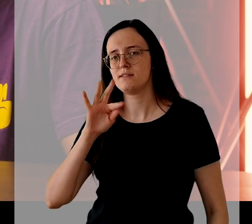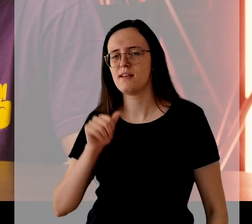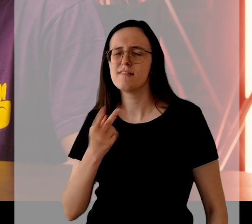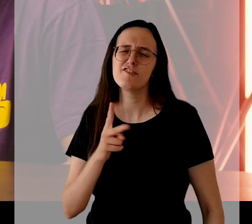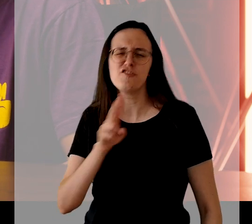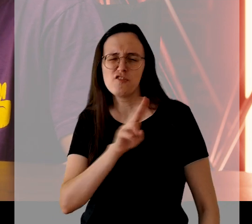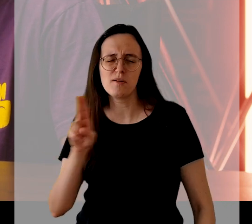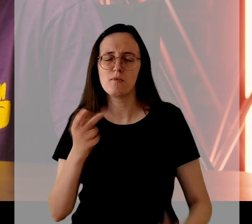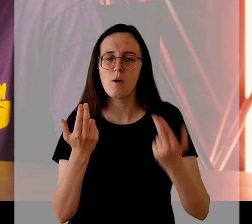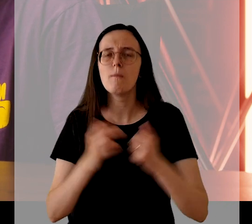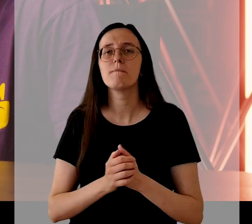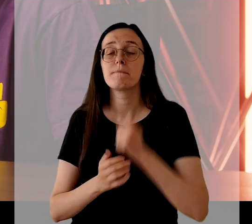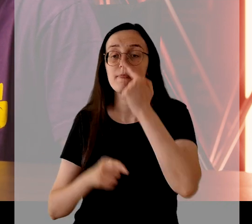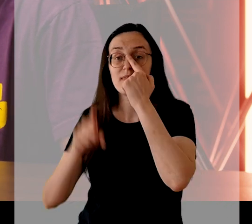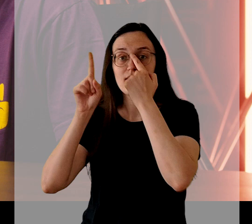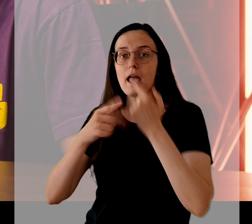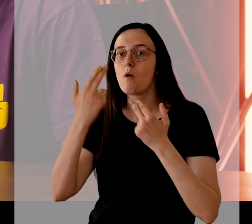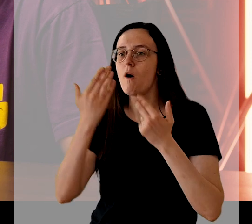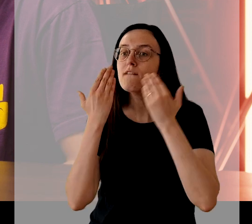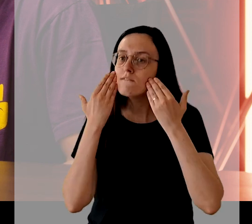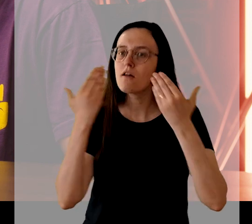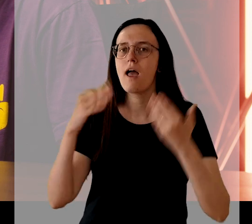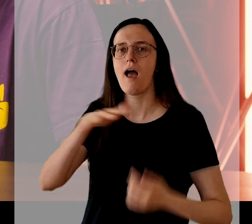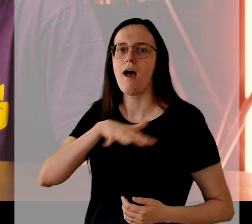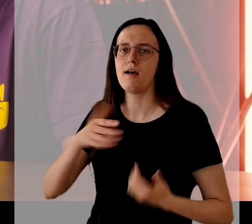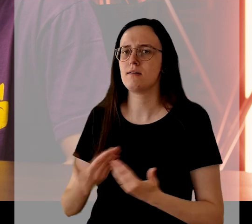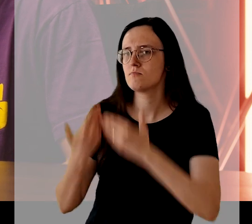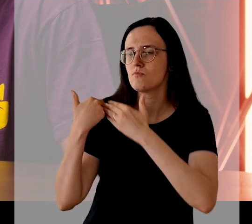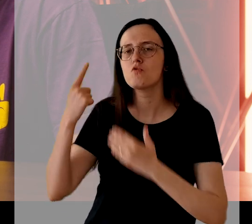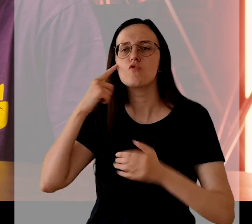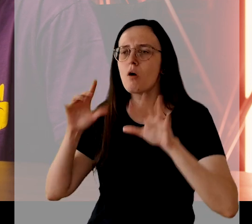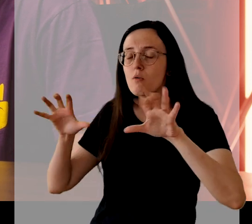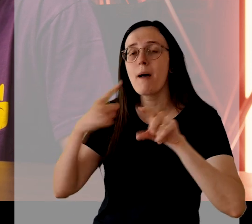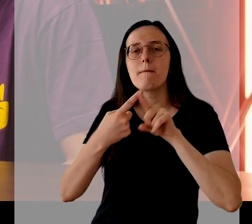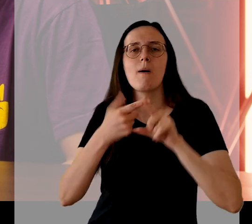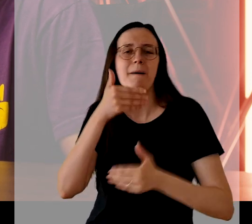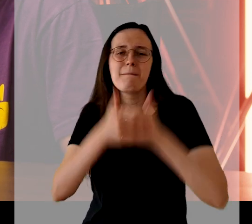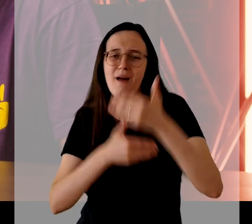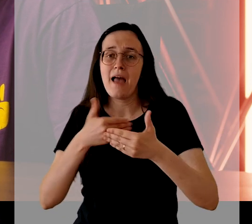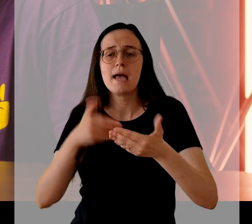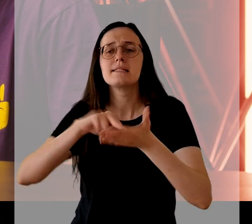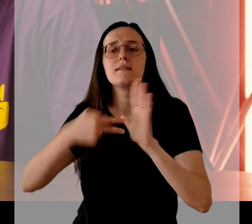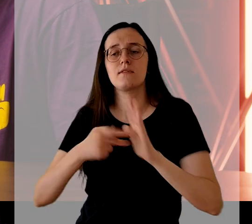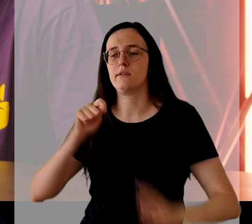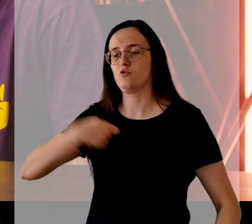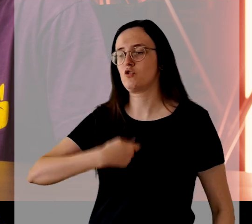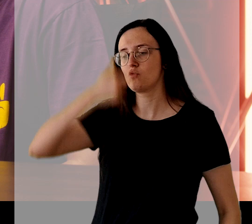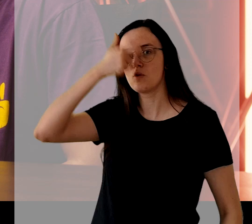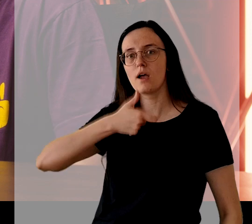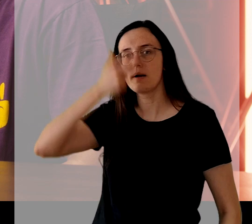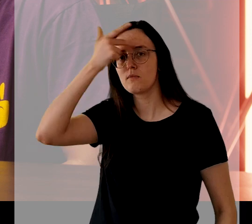que é a linha de frente do som direto, eu digo, porque durante o processo de captação, né? Porque é a pessoa